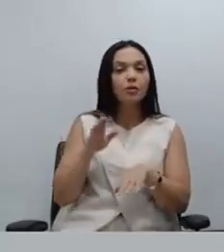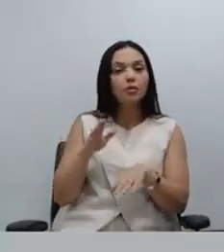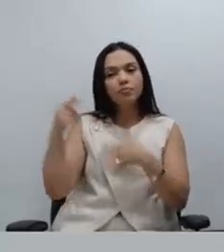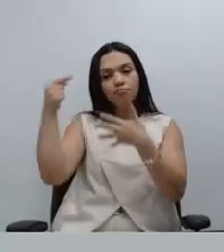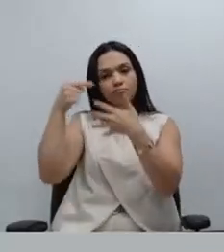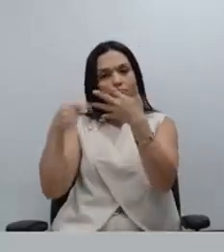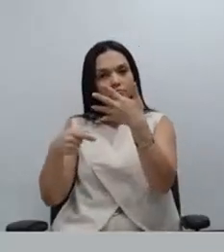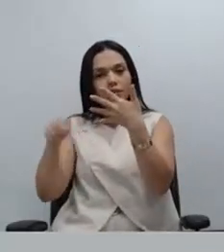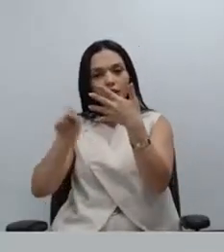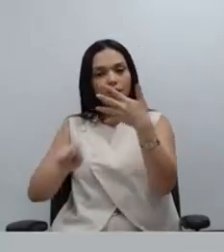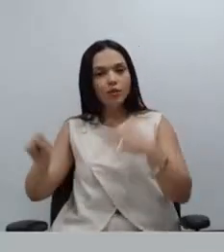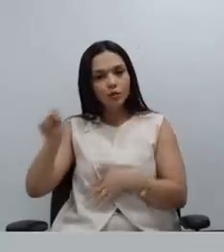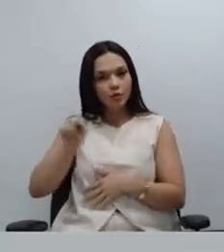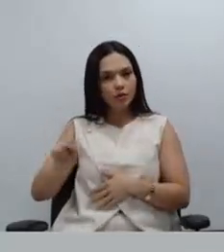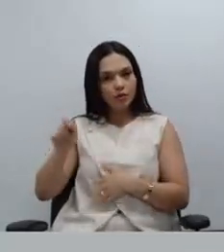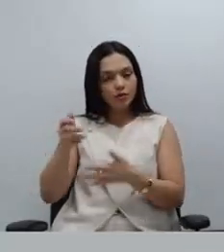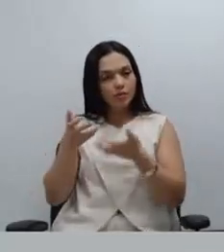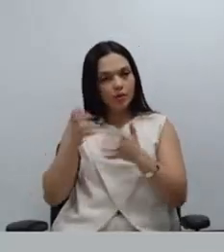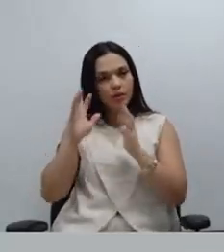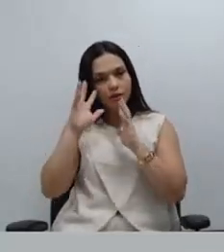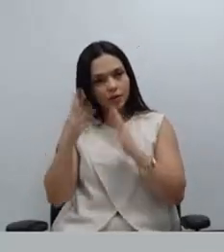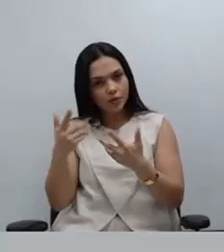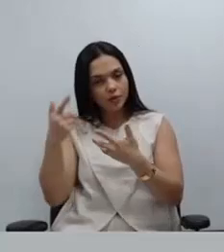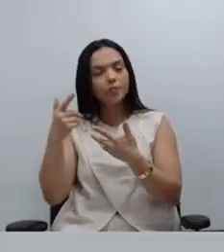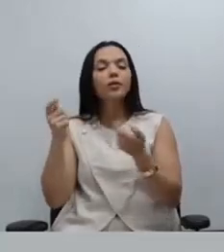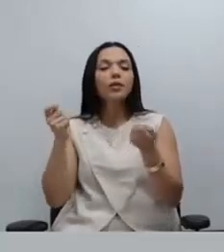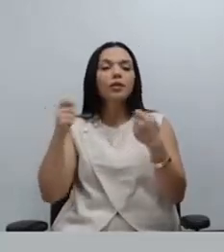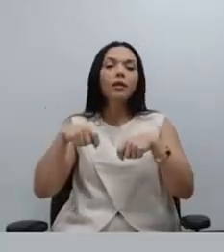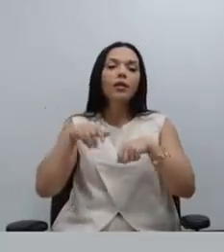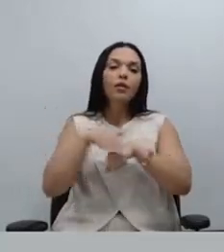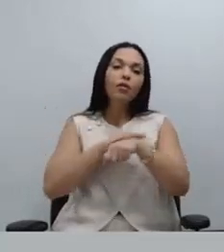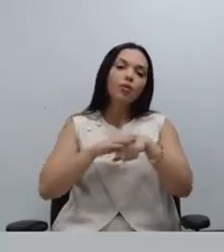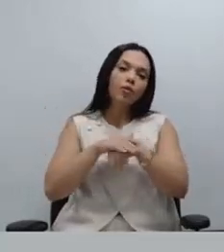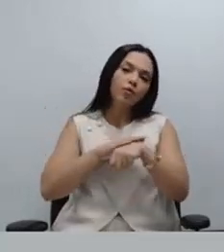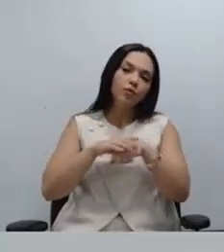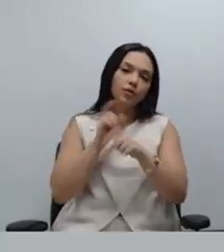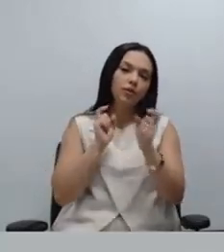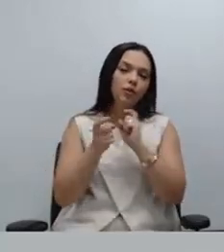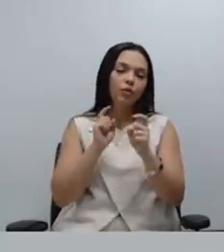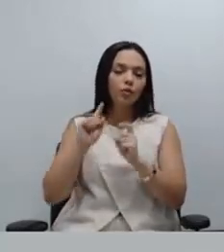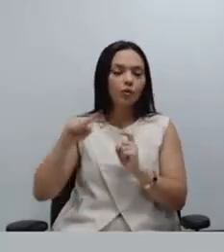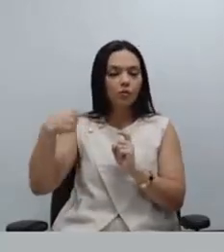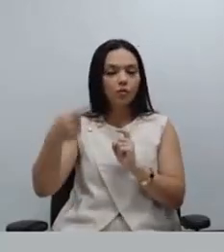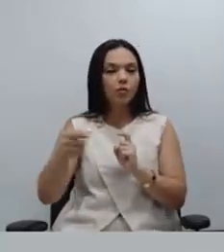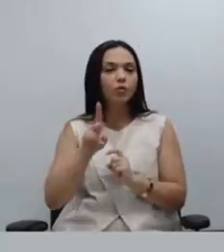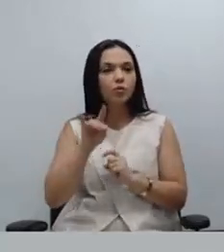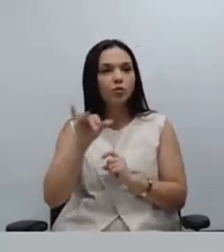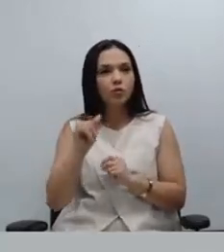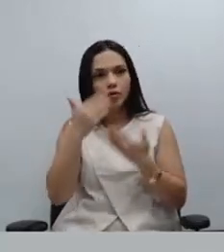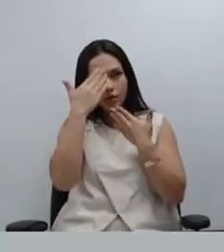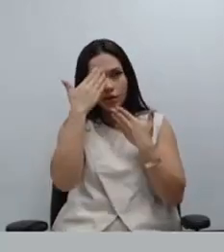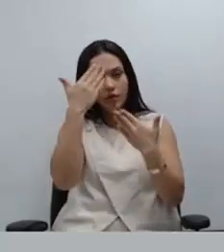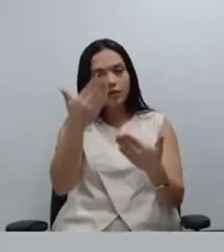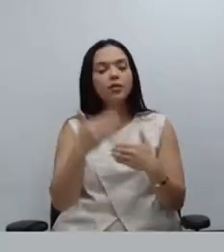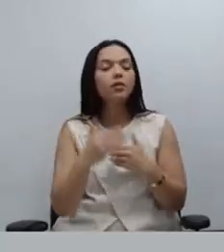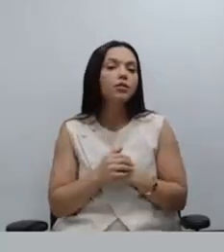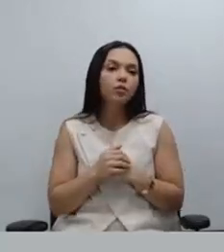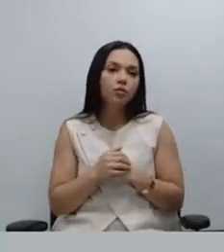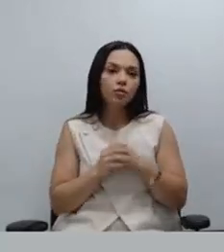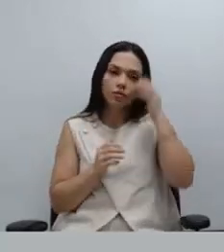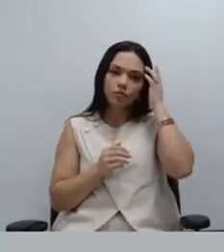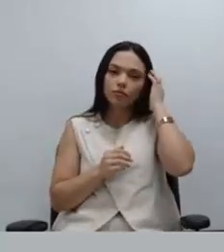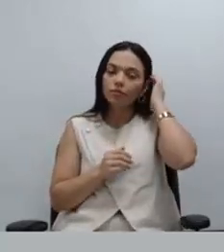associação, tenho certeza que teremos oportunidade de dialogar na reunião que faremos nos próximos dias. Eu agradeço. Passando